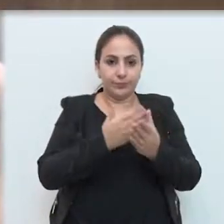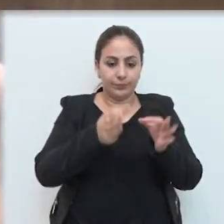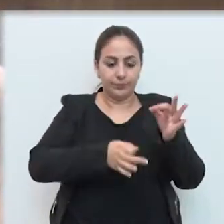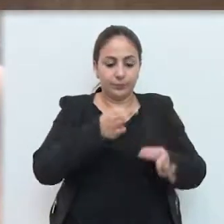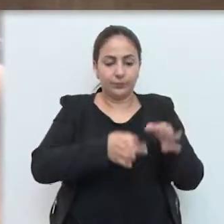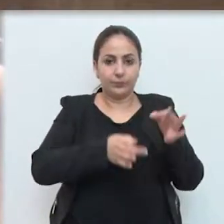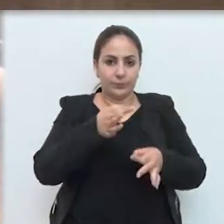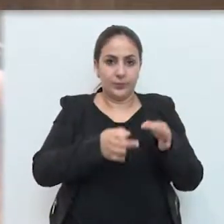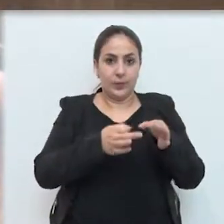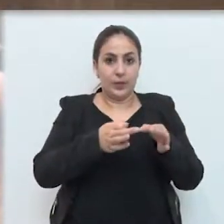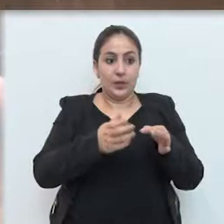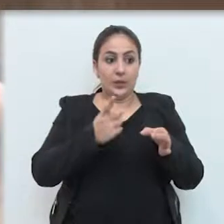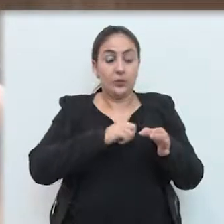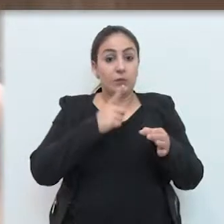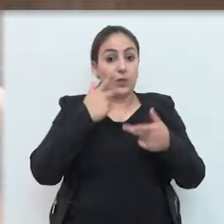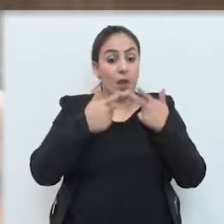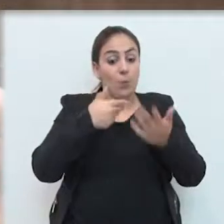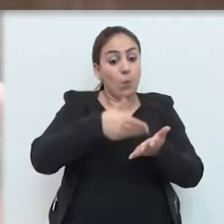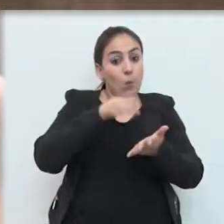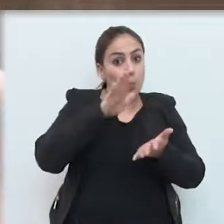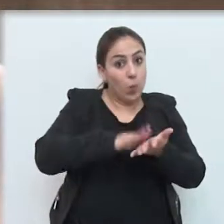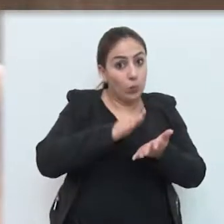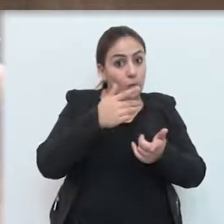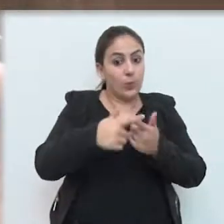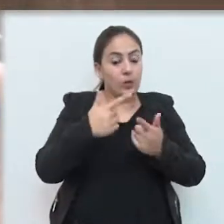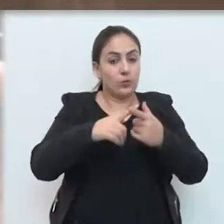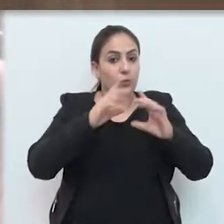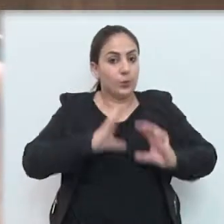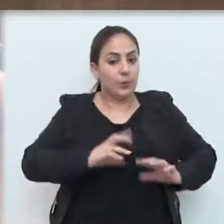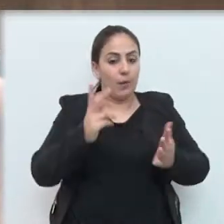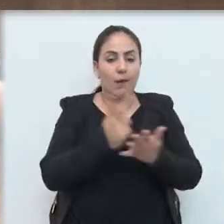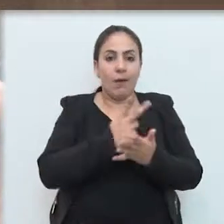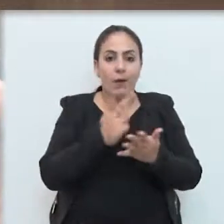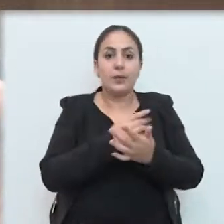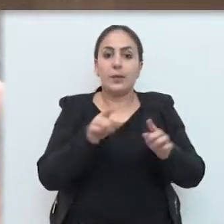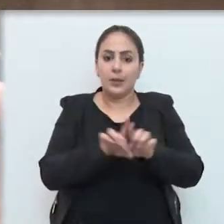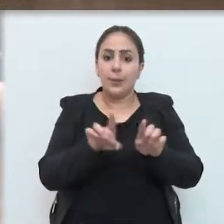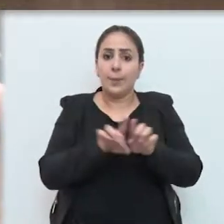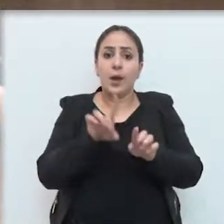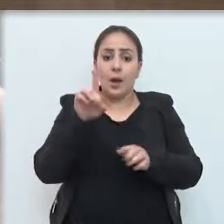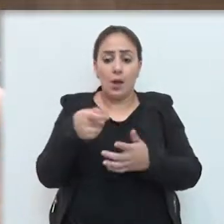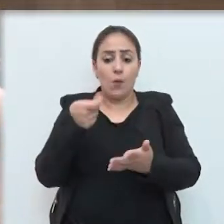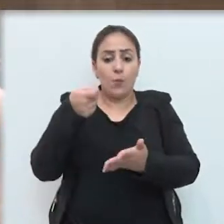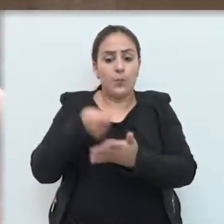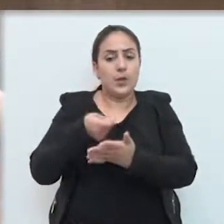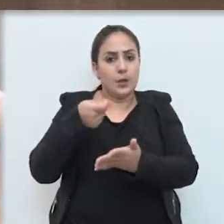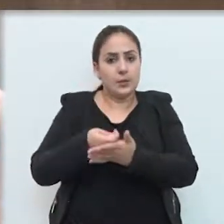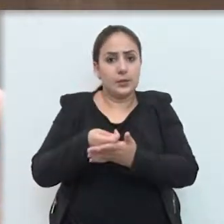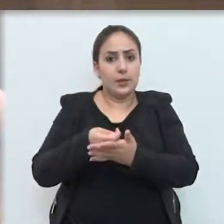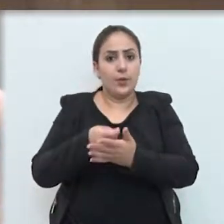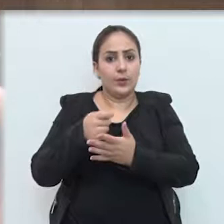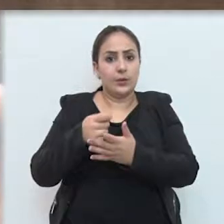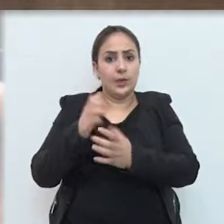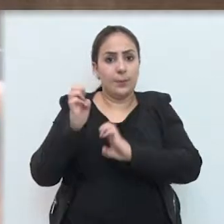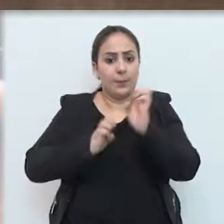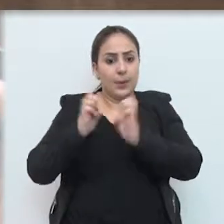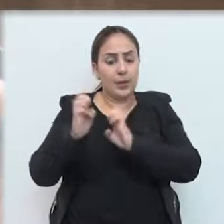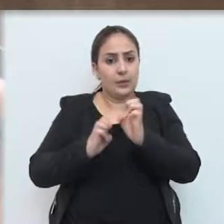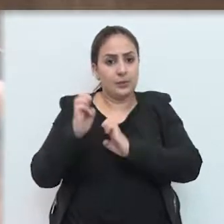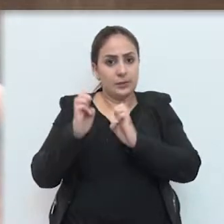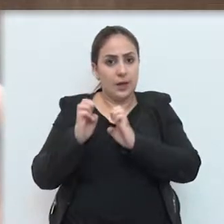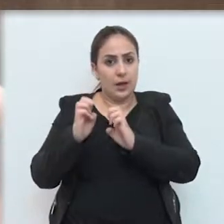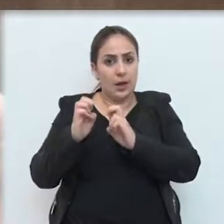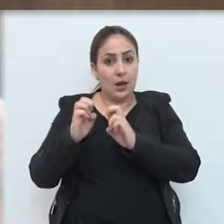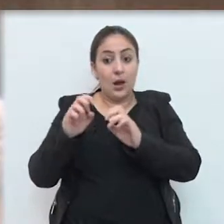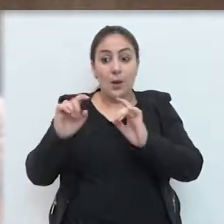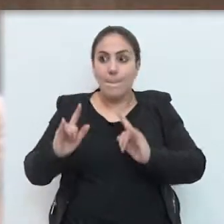ela impõe sanção por conduta temerária e também estabelece uma obrigação de que a Manitowoc faça a manutenção regular desse